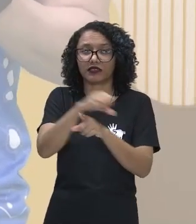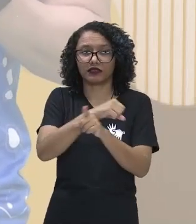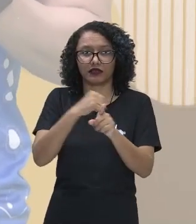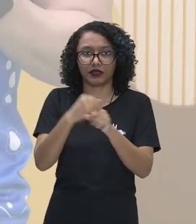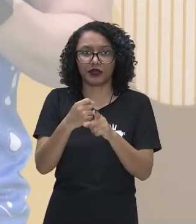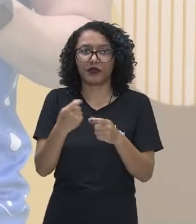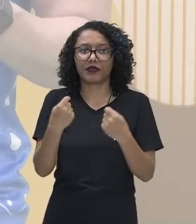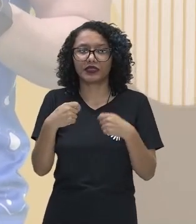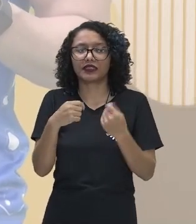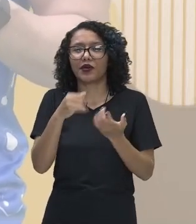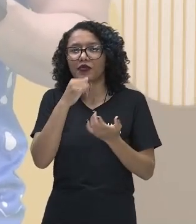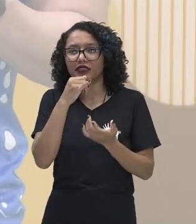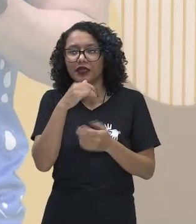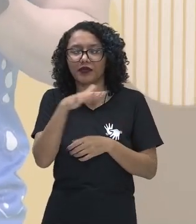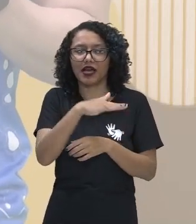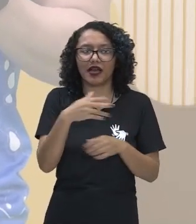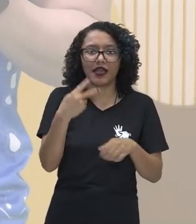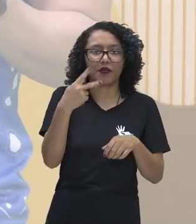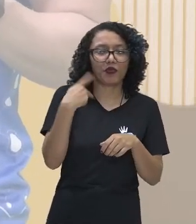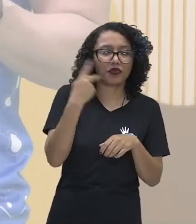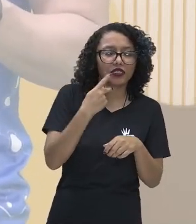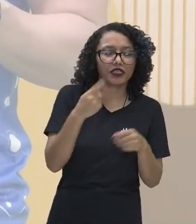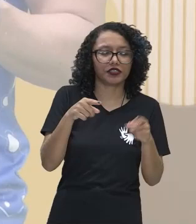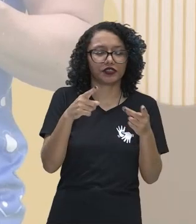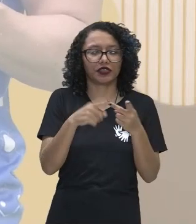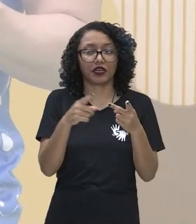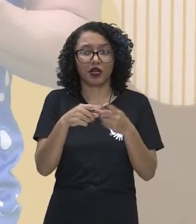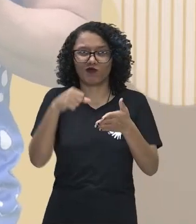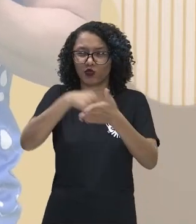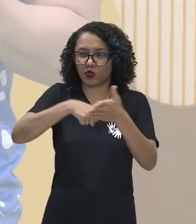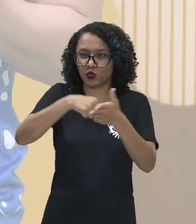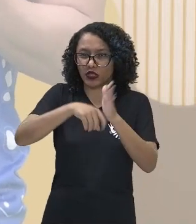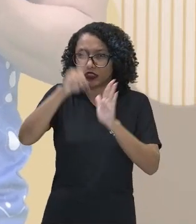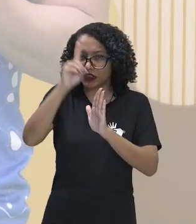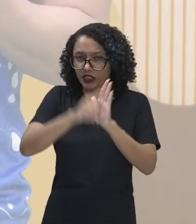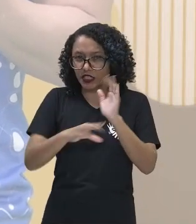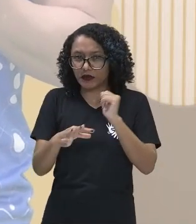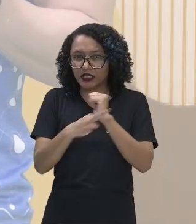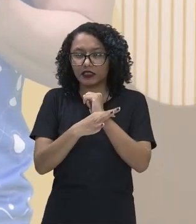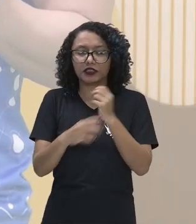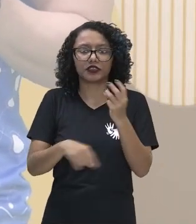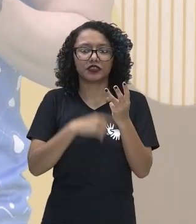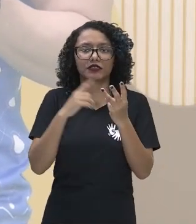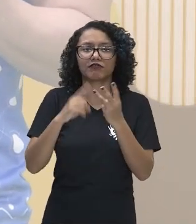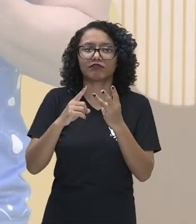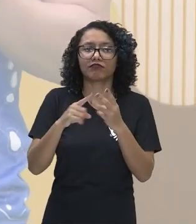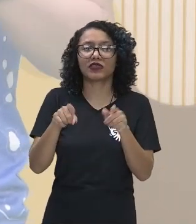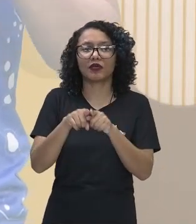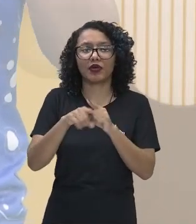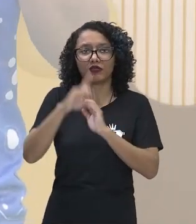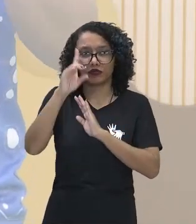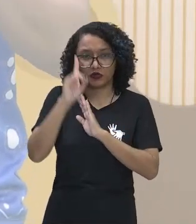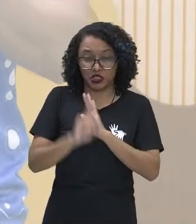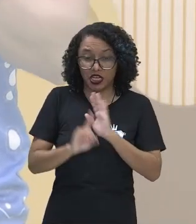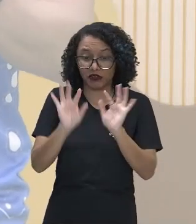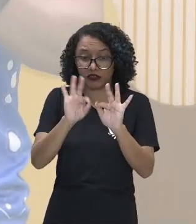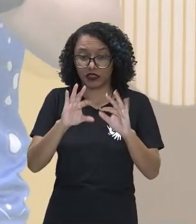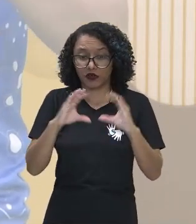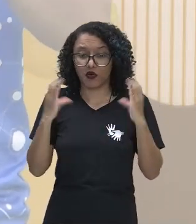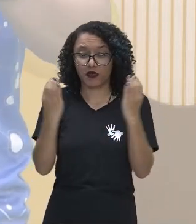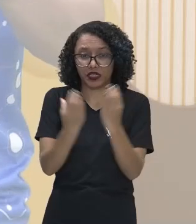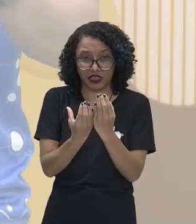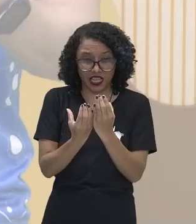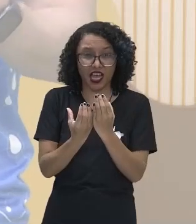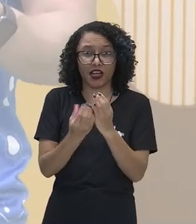atuar na política, ele precisa atuar na luta pelos seus direitos, nos direitos das comunidades que o cerca ali.